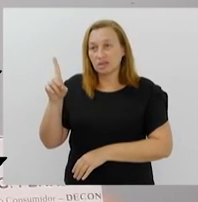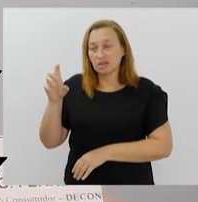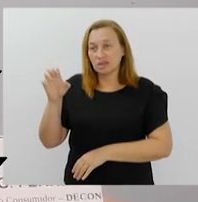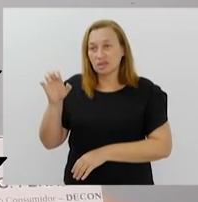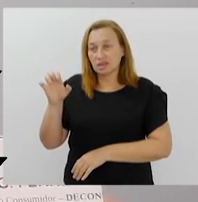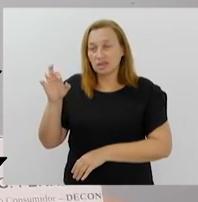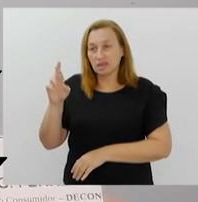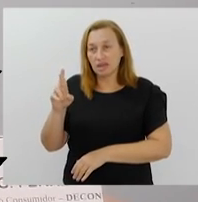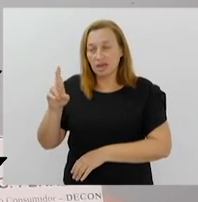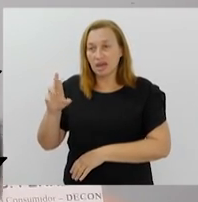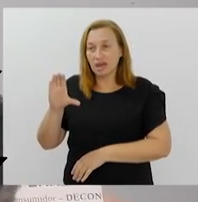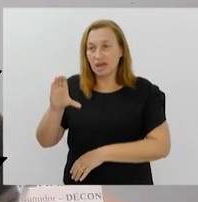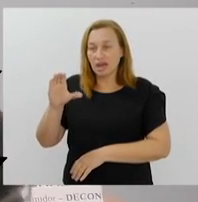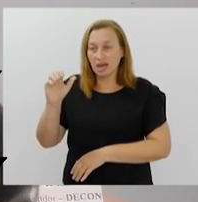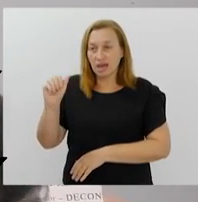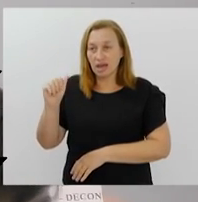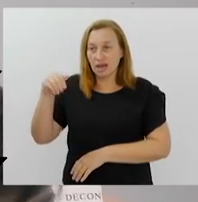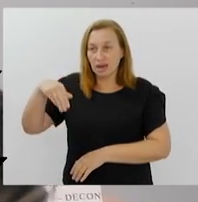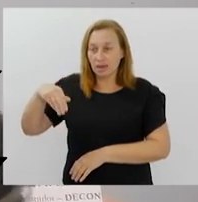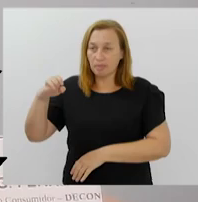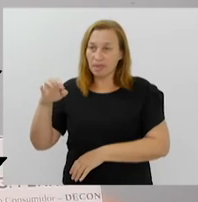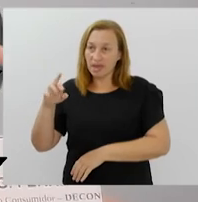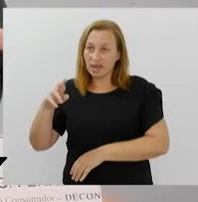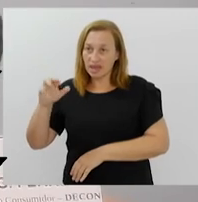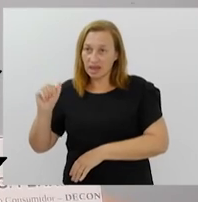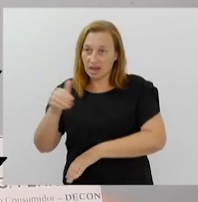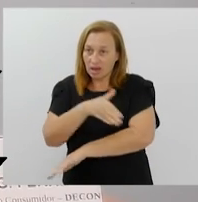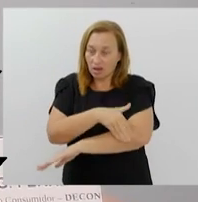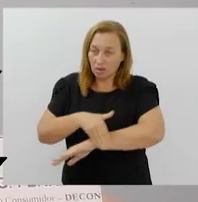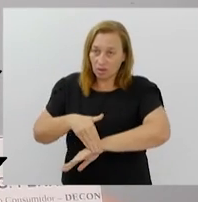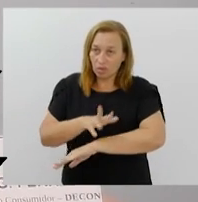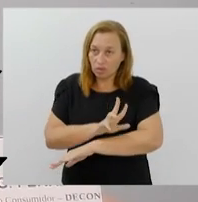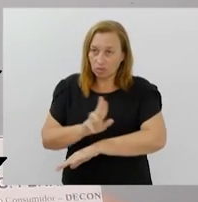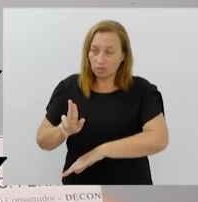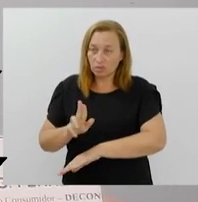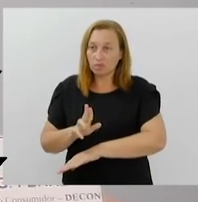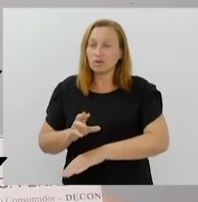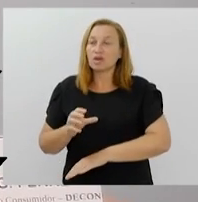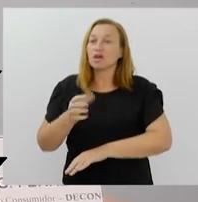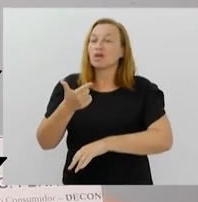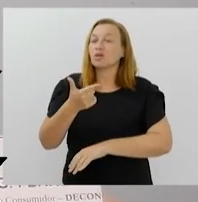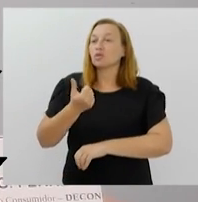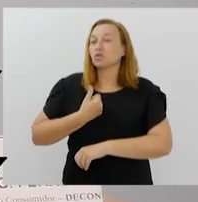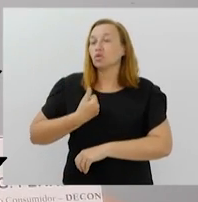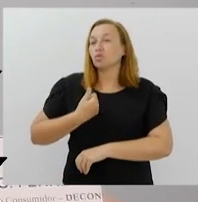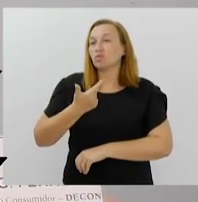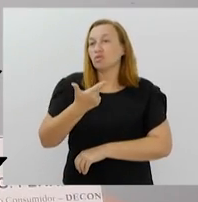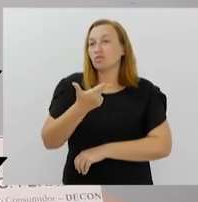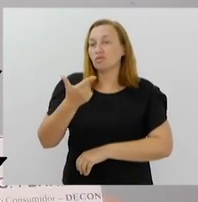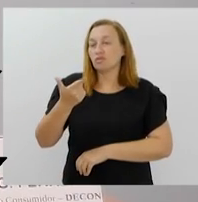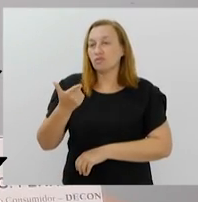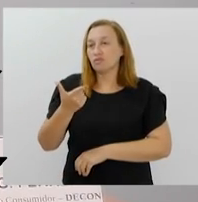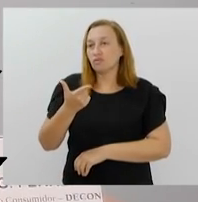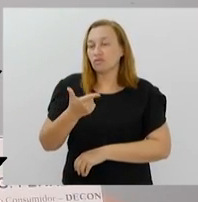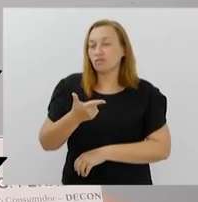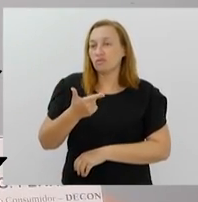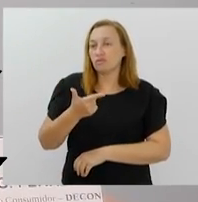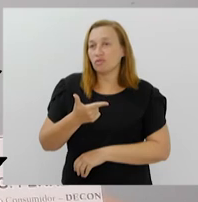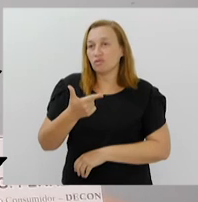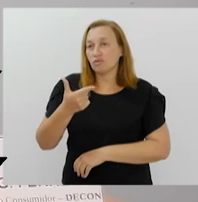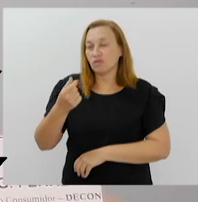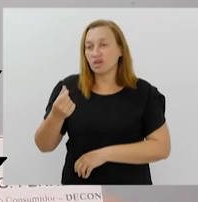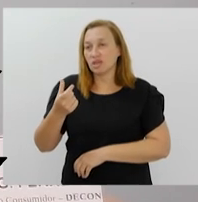recebê-los eh e vou falar especificamente do do que a gente tava falando do CDC do do código de